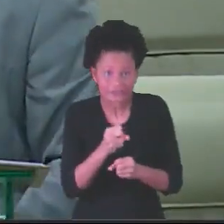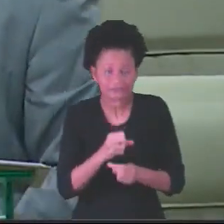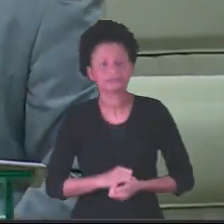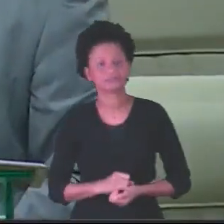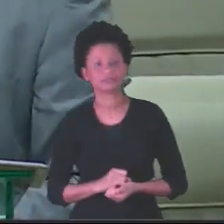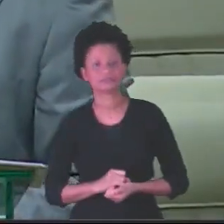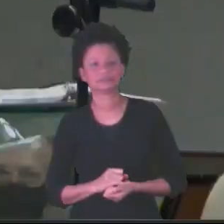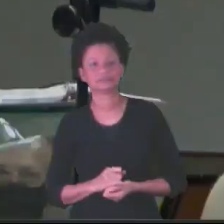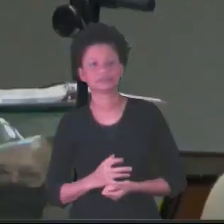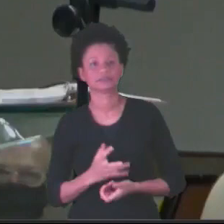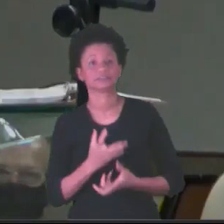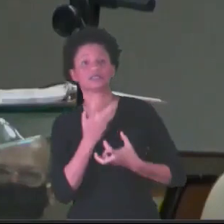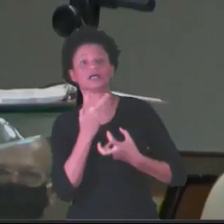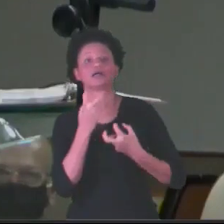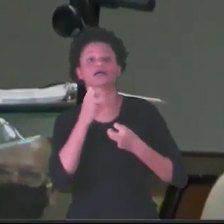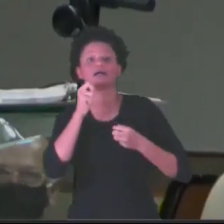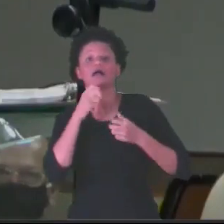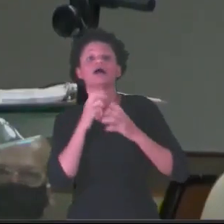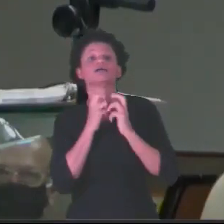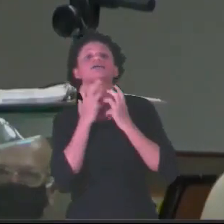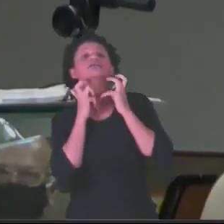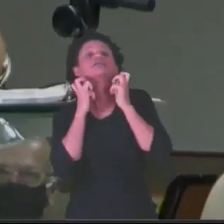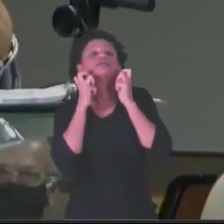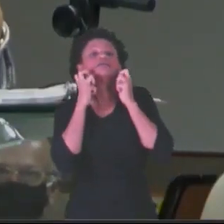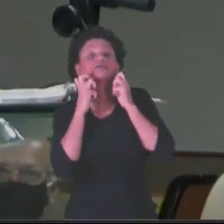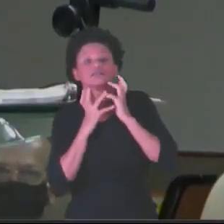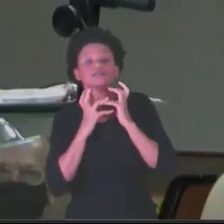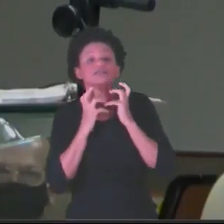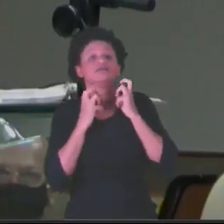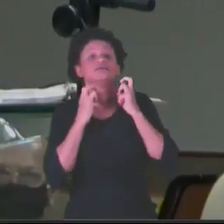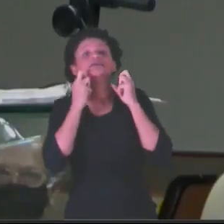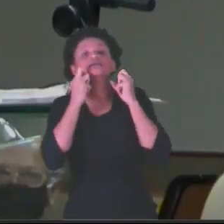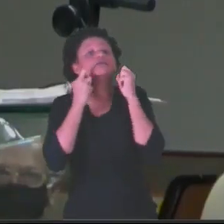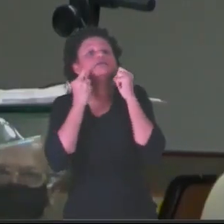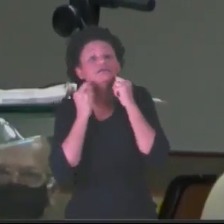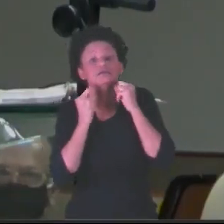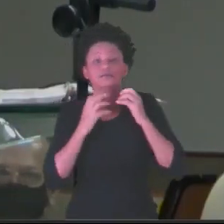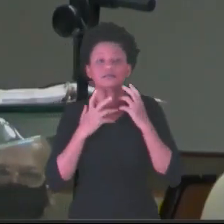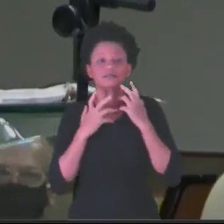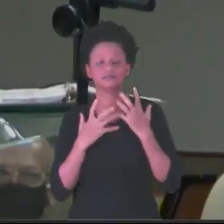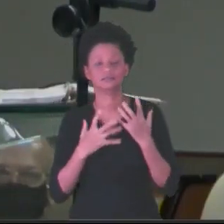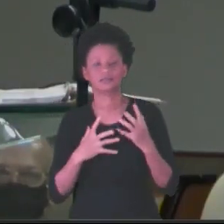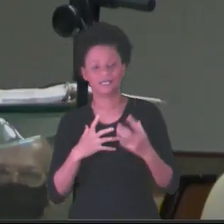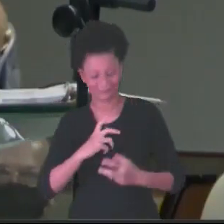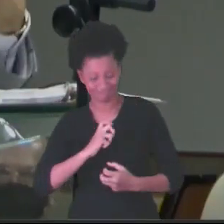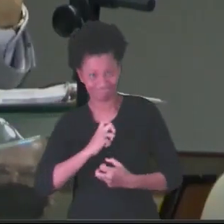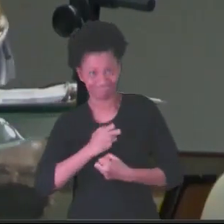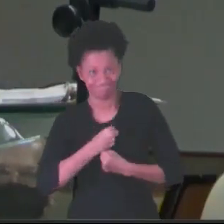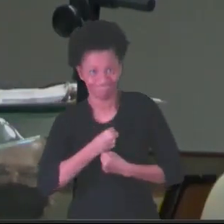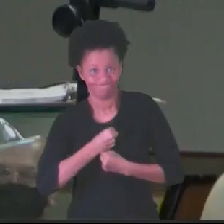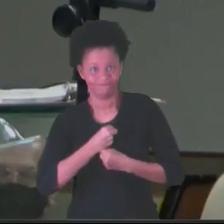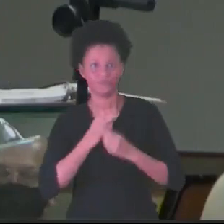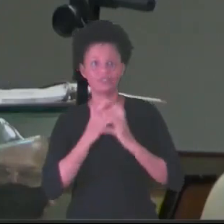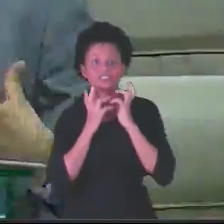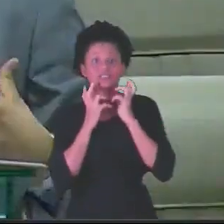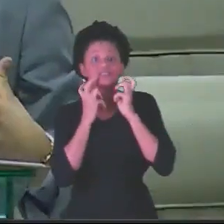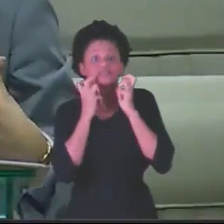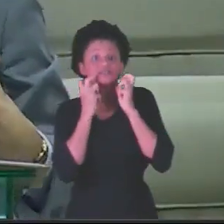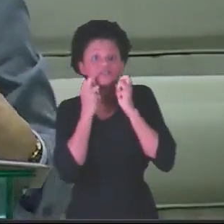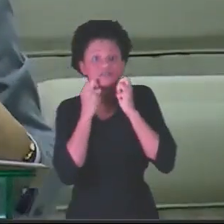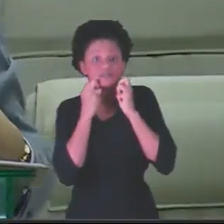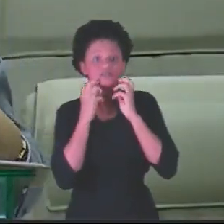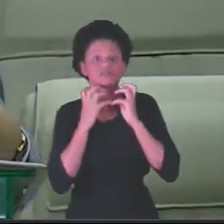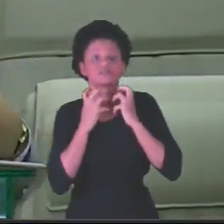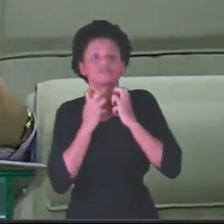o sufocamento o que é aquilo que vos aperta e nos sufoca